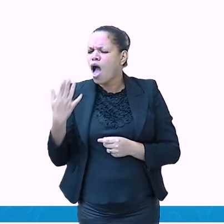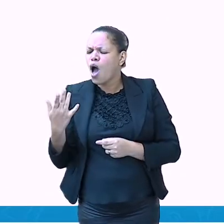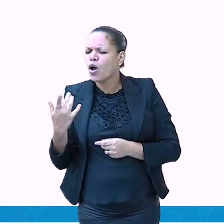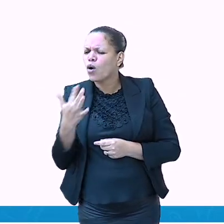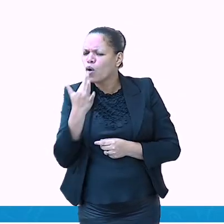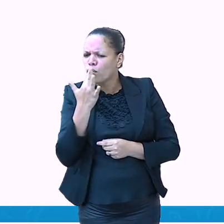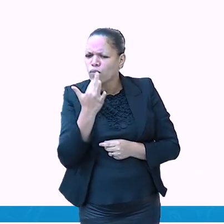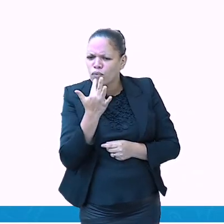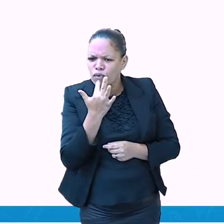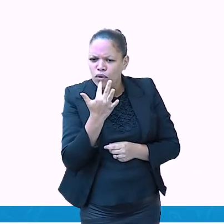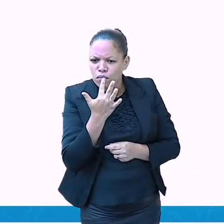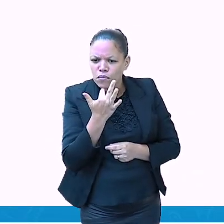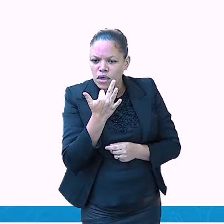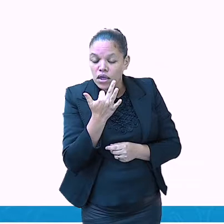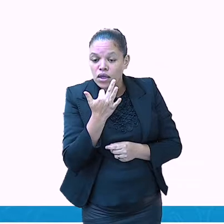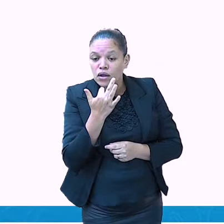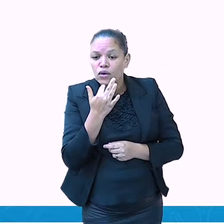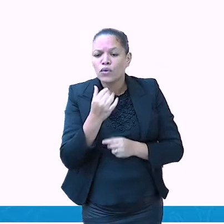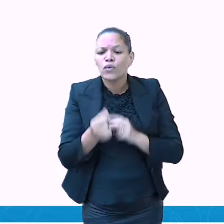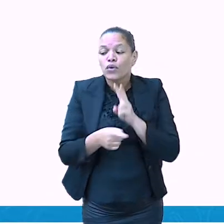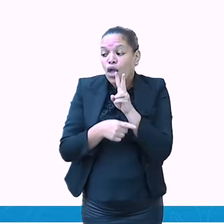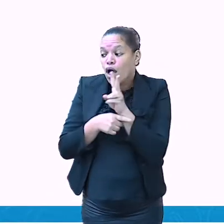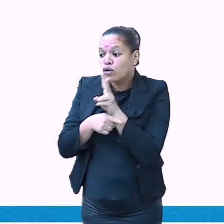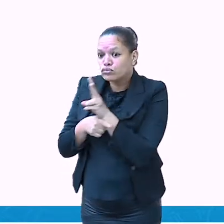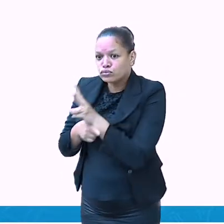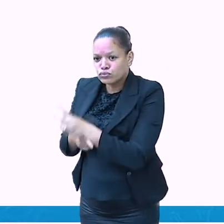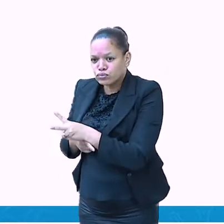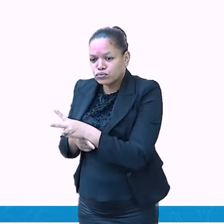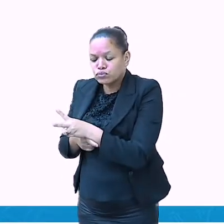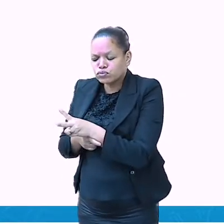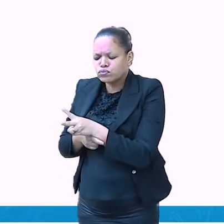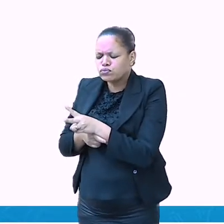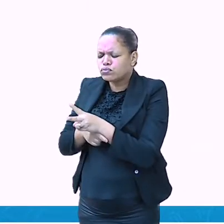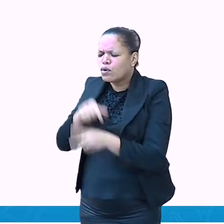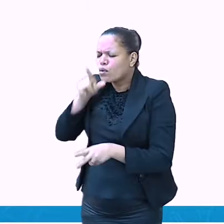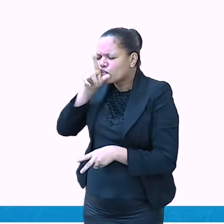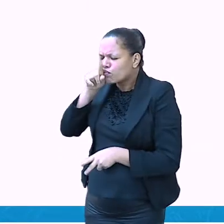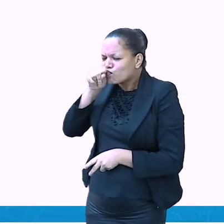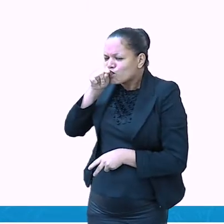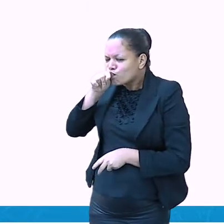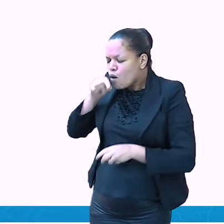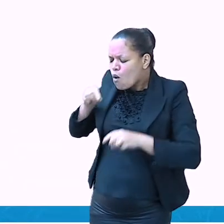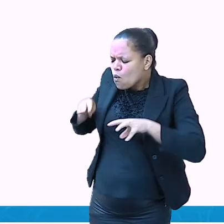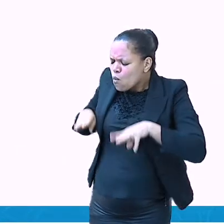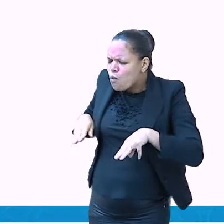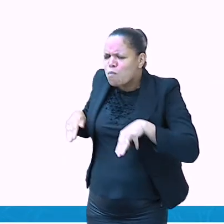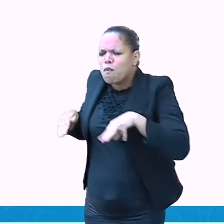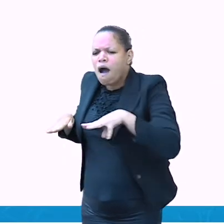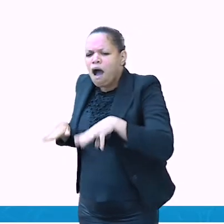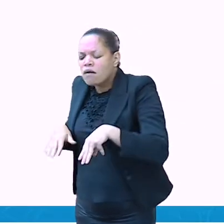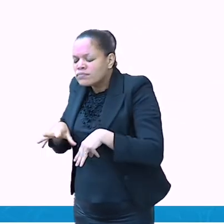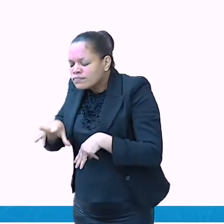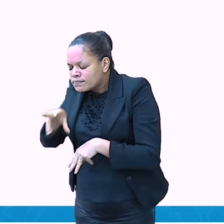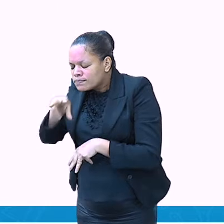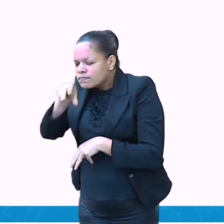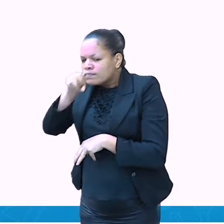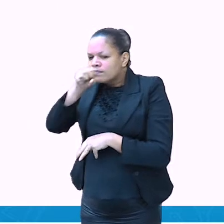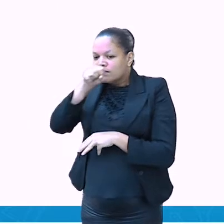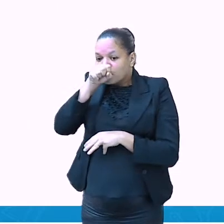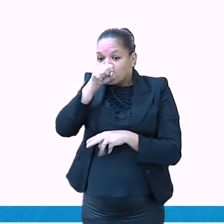Devido ao seu pulmão ser menor, pela estrutura mesmo do corpo da ave.